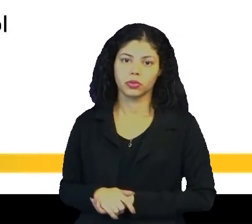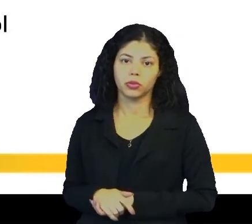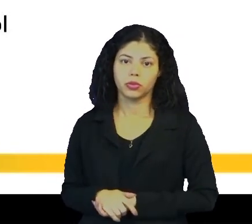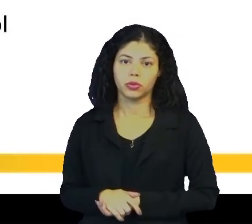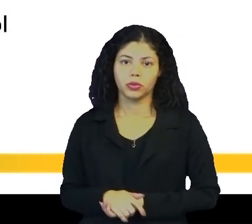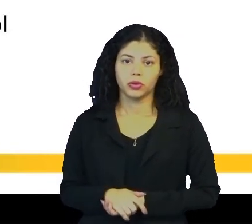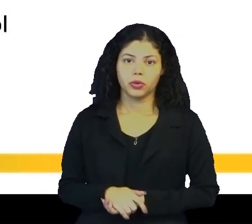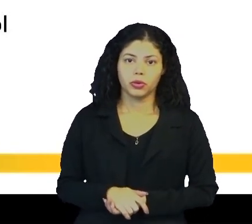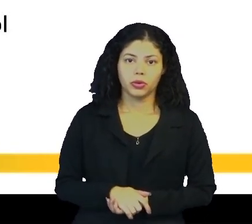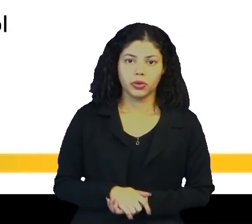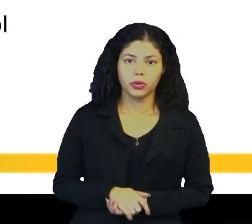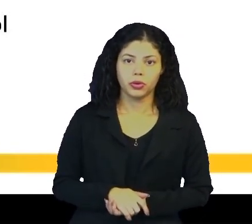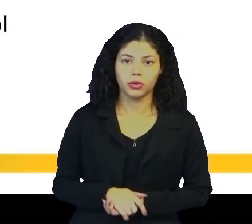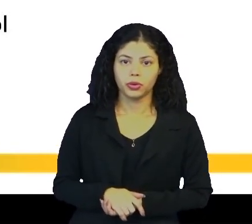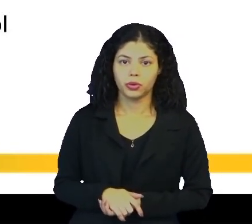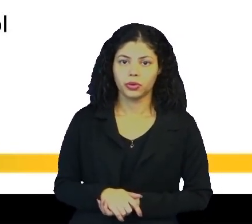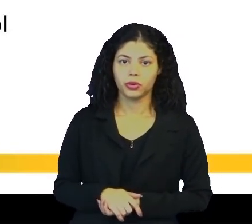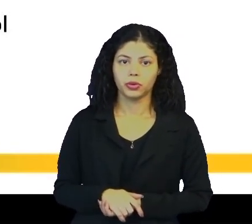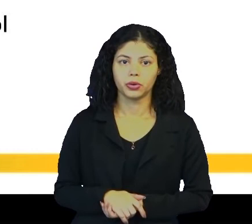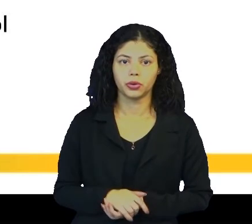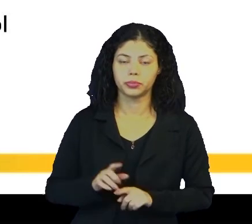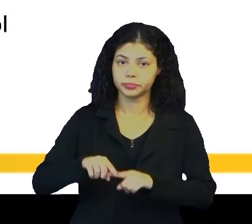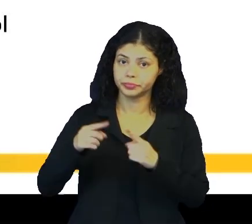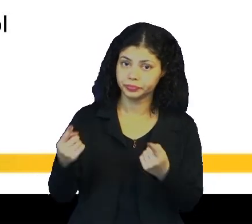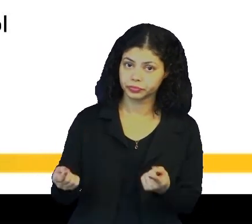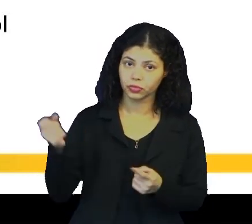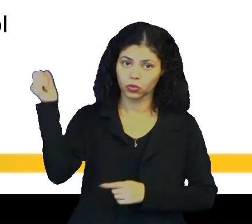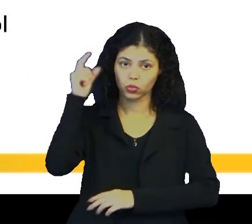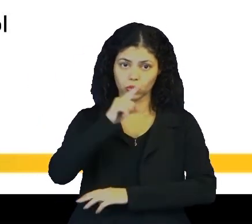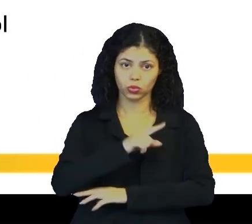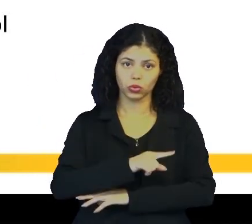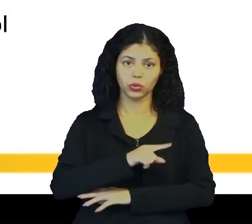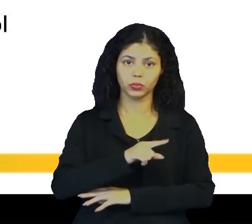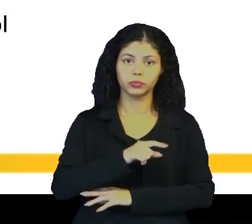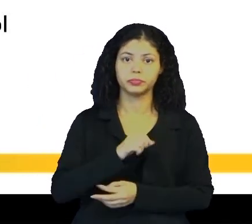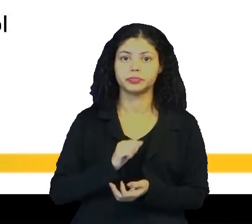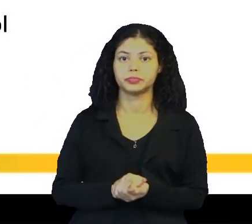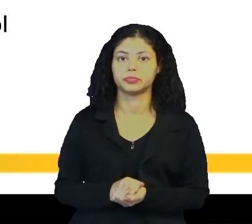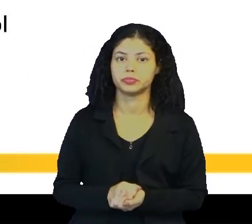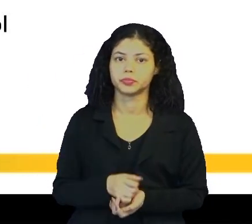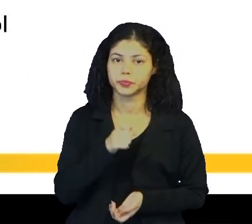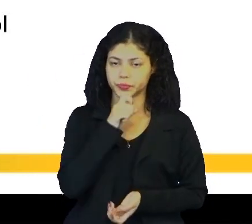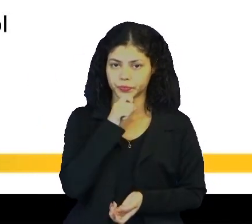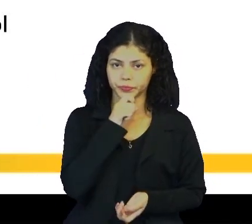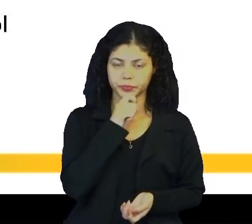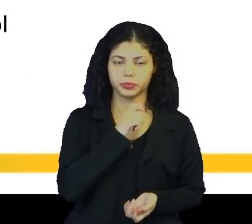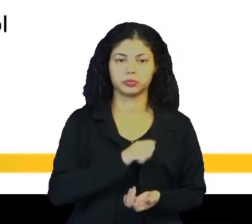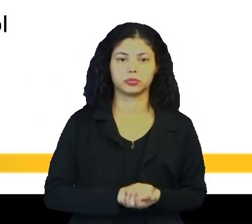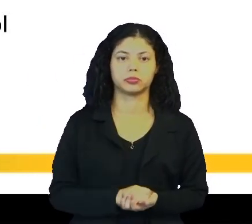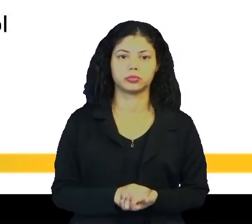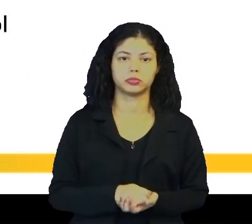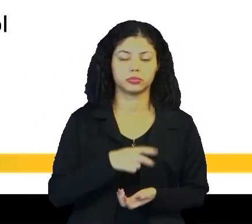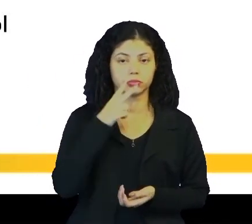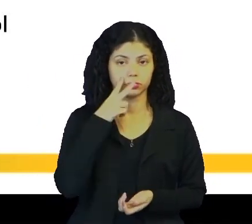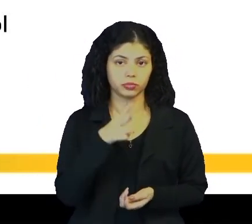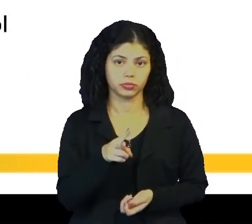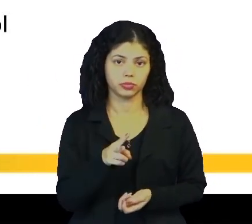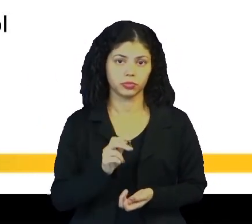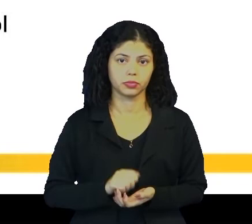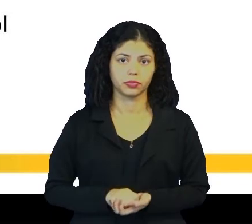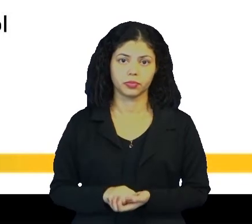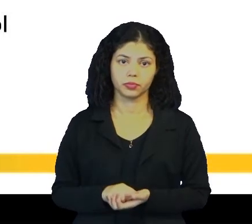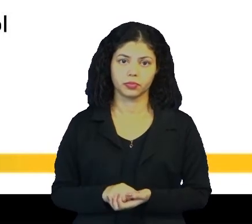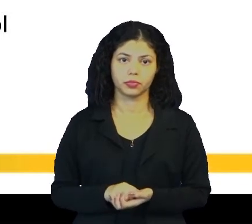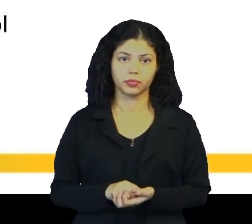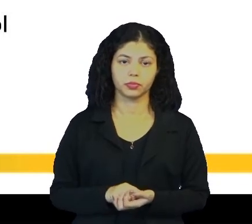is shining, it's cold. Embora o sol esteja brilhando, está frio. Né? Vocês viram aí que o although,